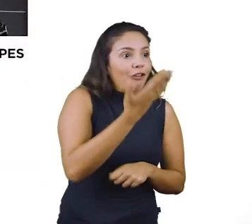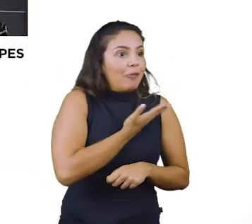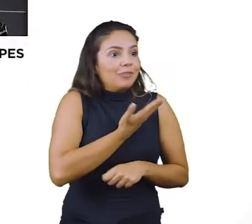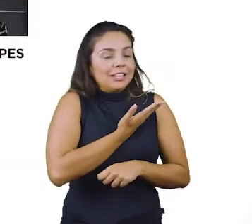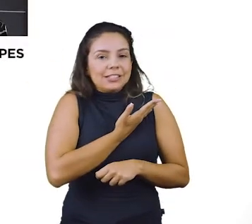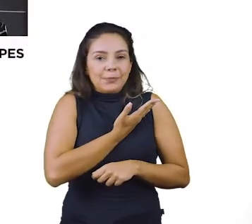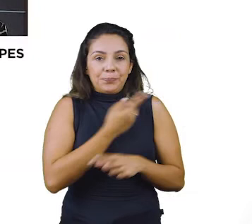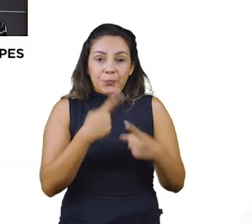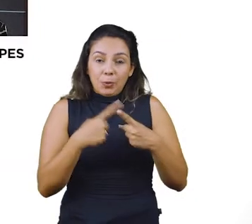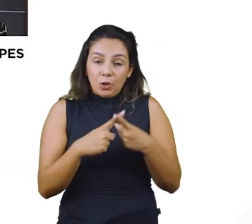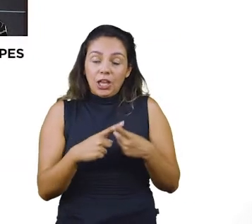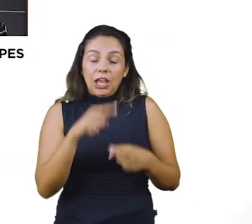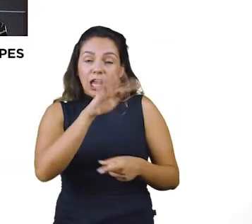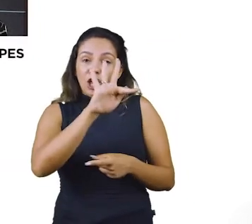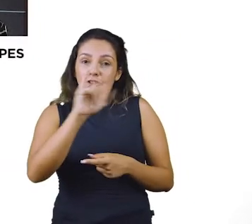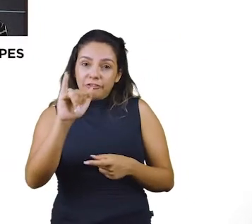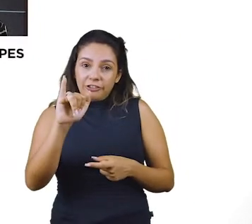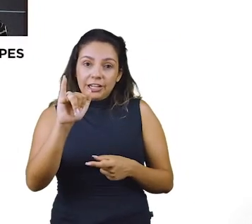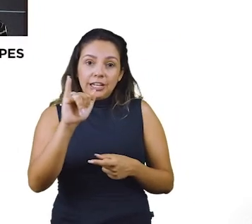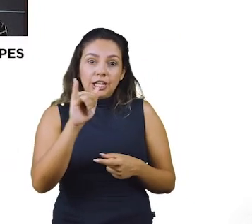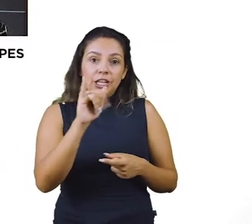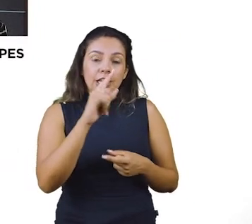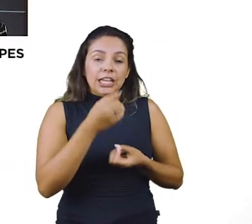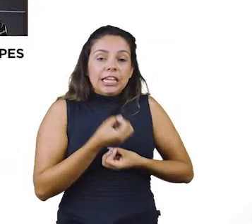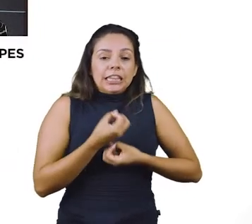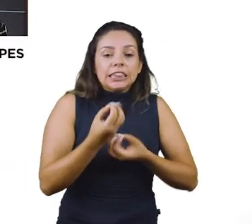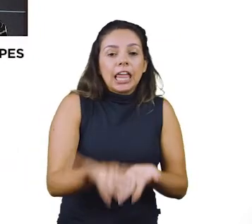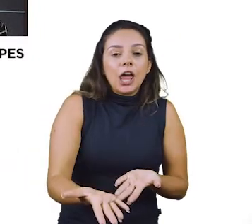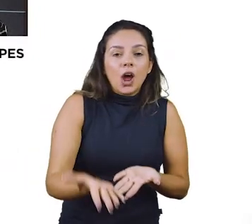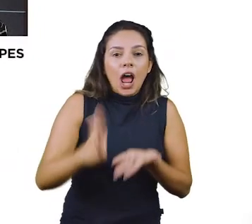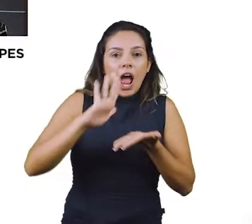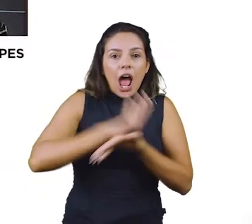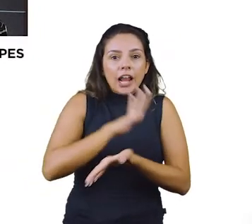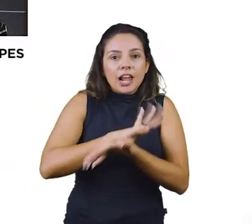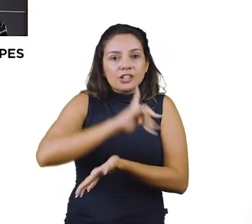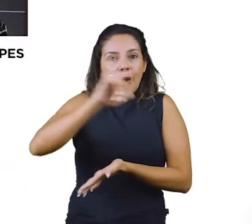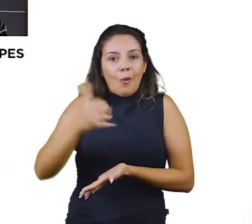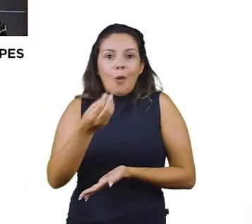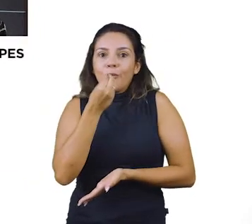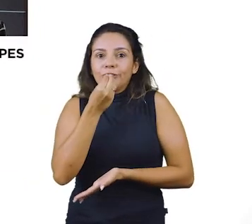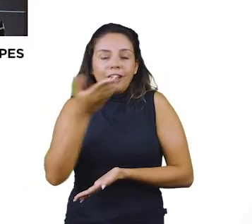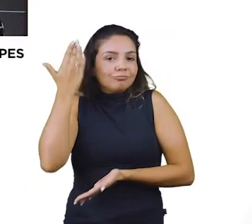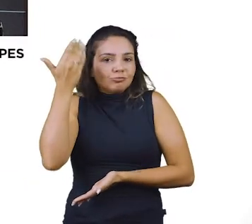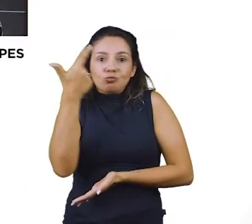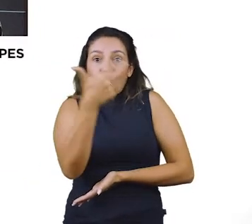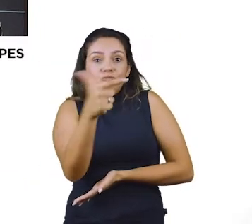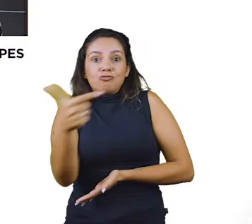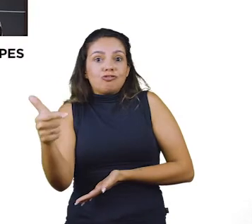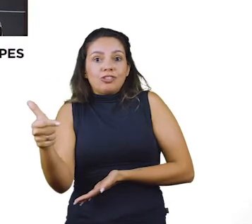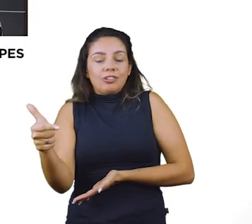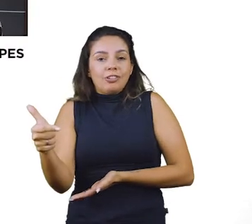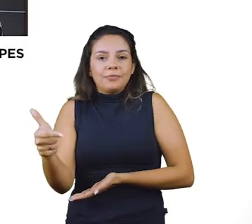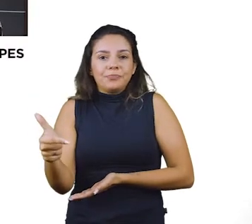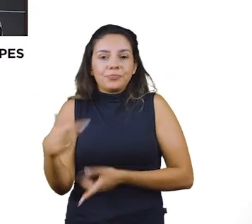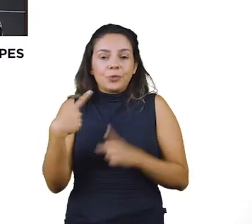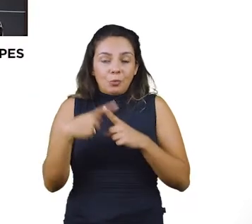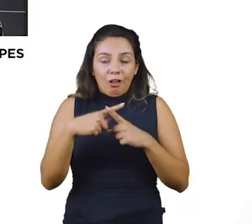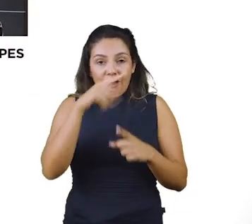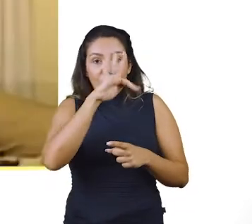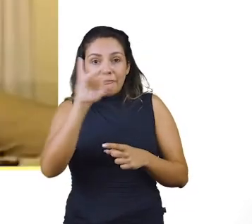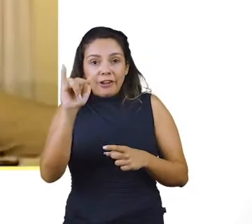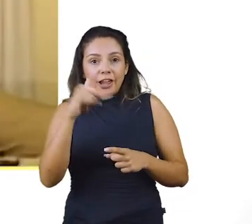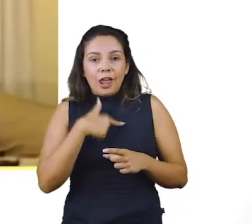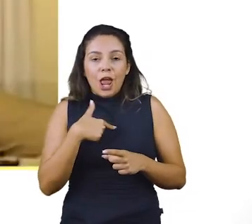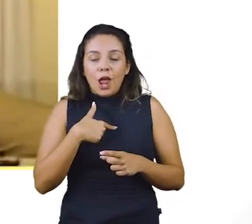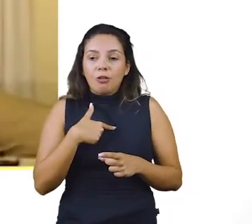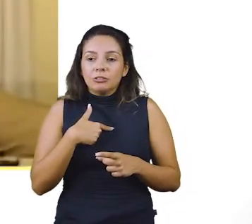uma realidade que a cidade não tinha, dessa oportunidade da gente encontrar figuras tão bacanas e tão